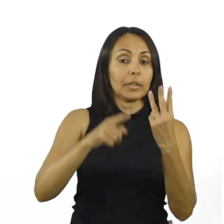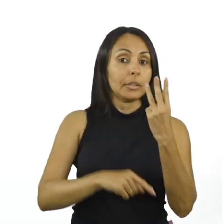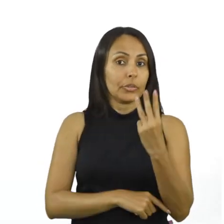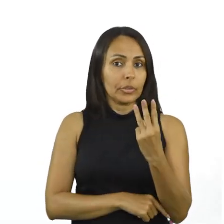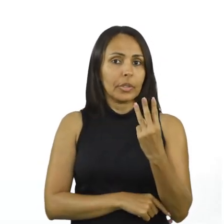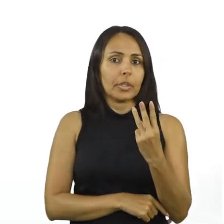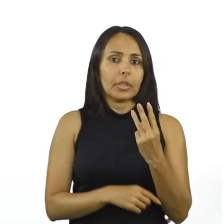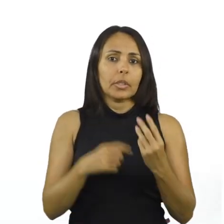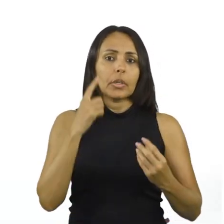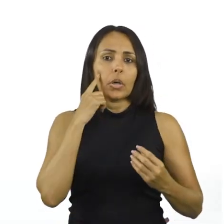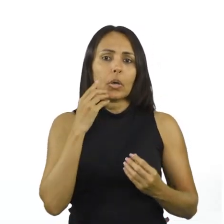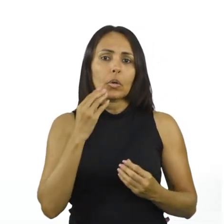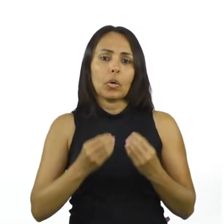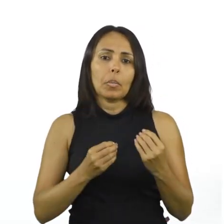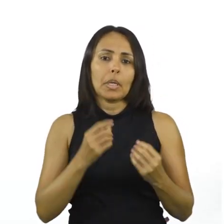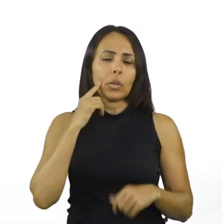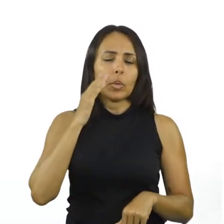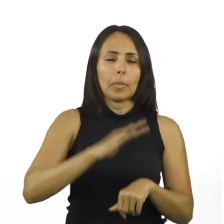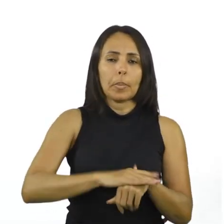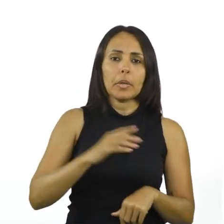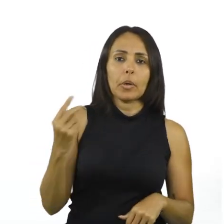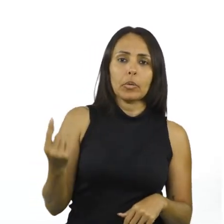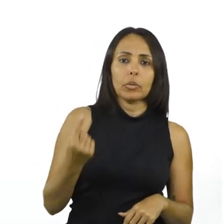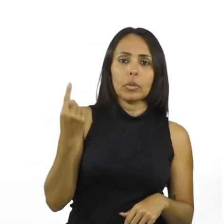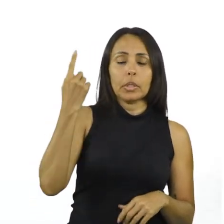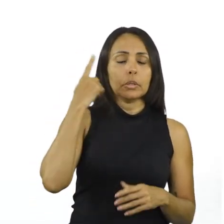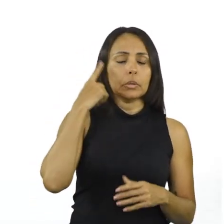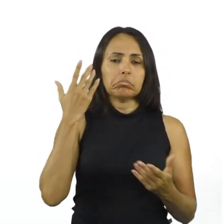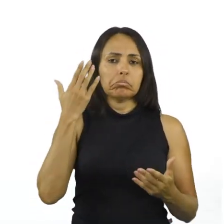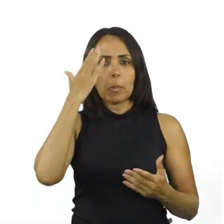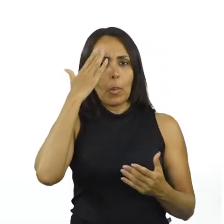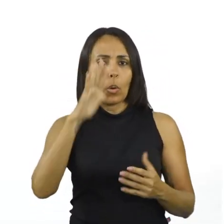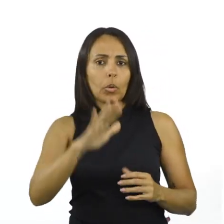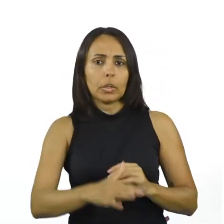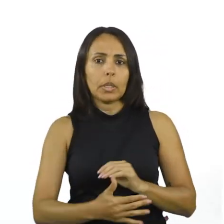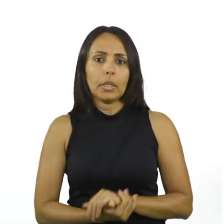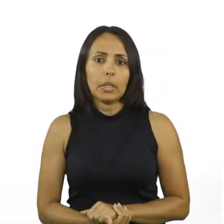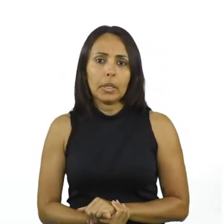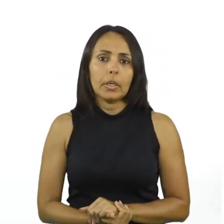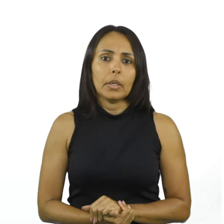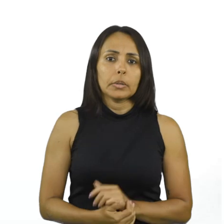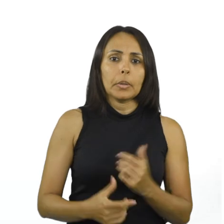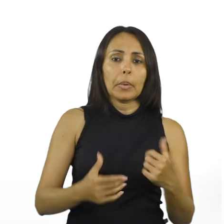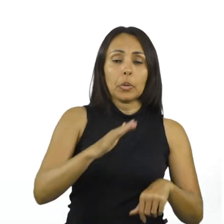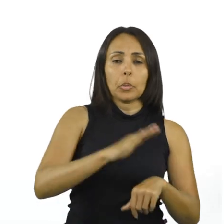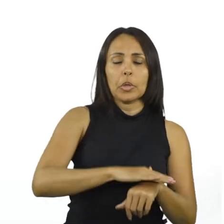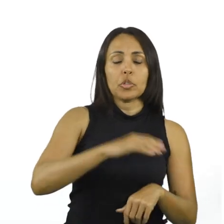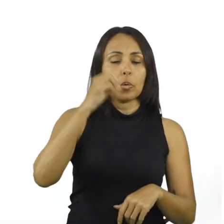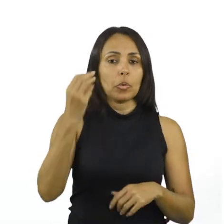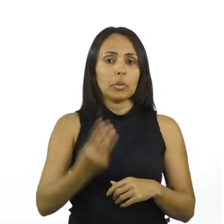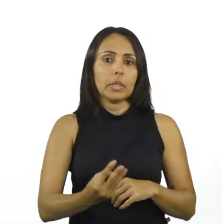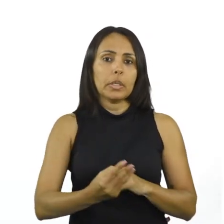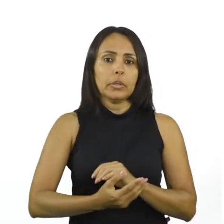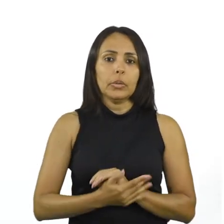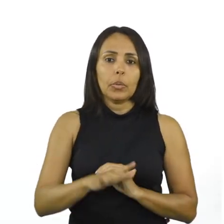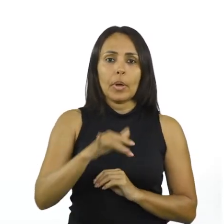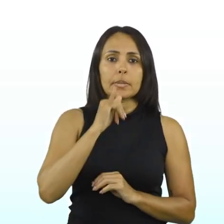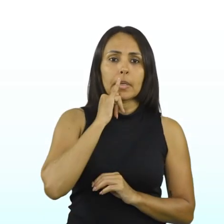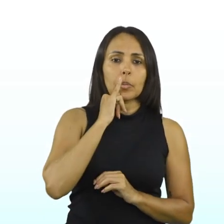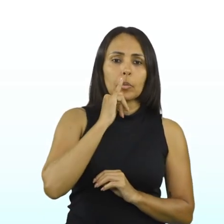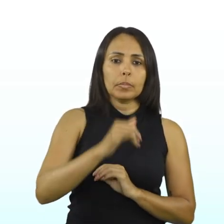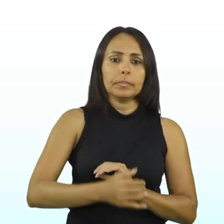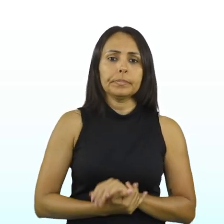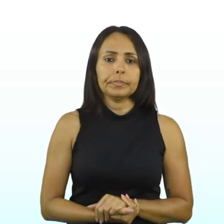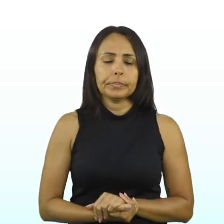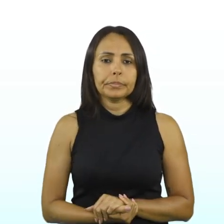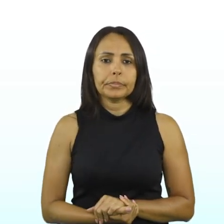3. Vejam que como elas estão na mesma altura, não importa essa altura, o trabalho será o mesmo para os 3. Vamos dar um exemplo?